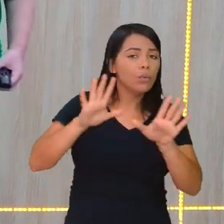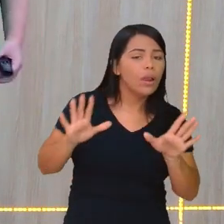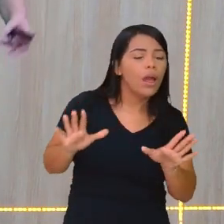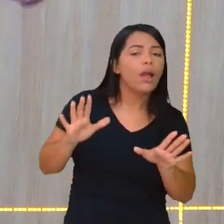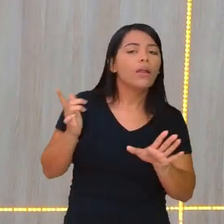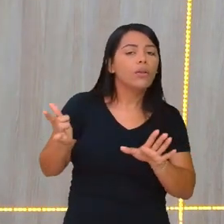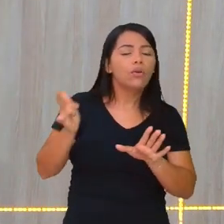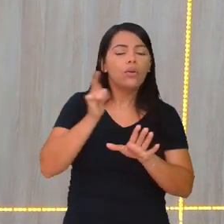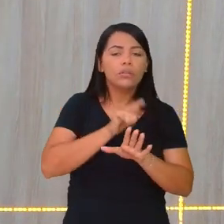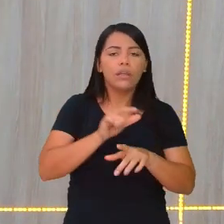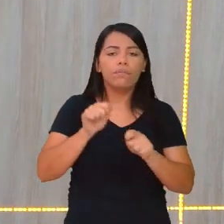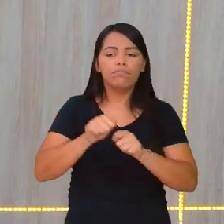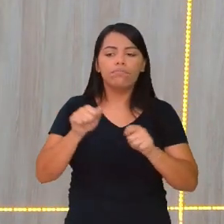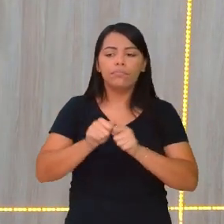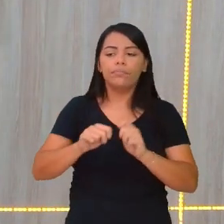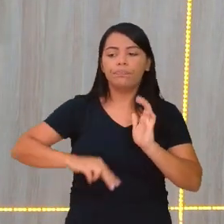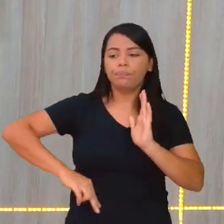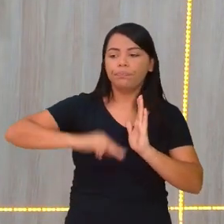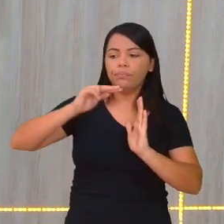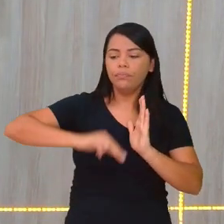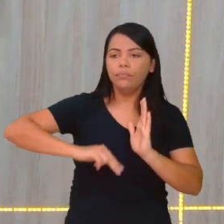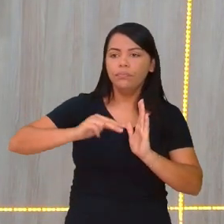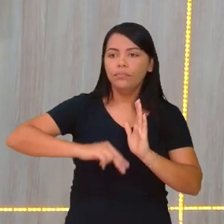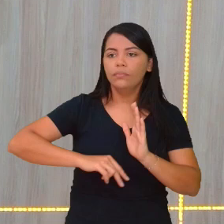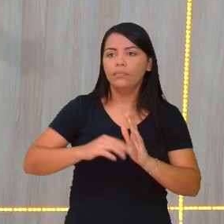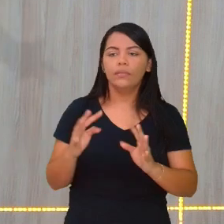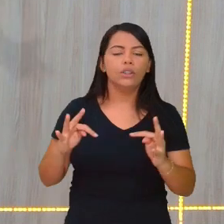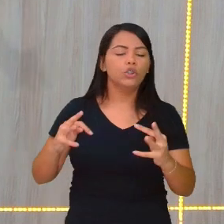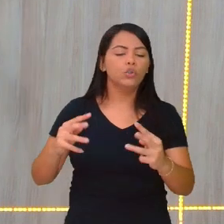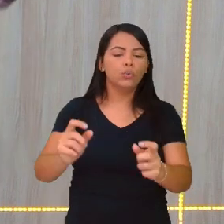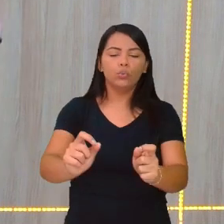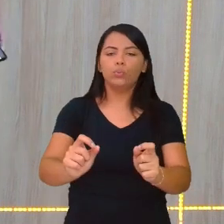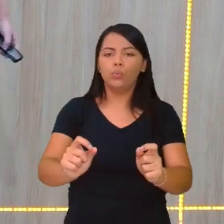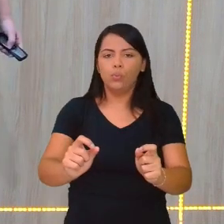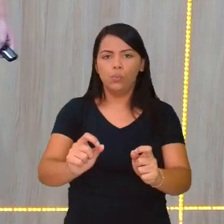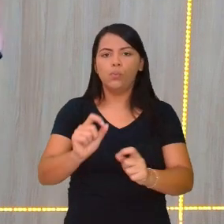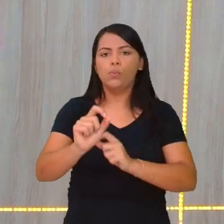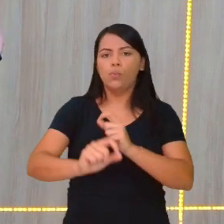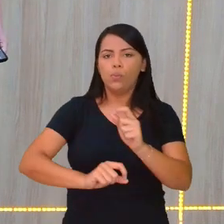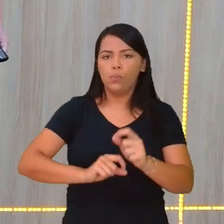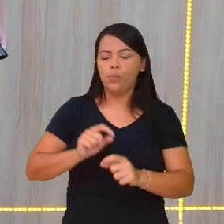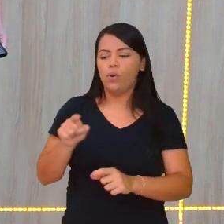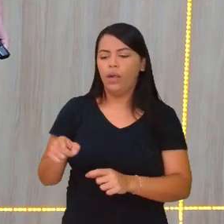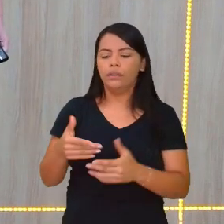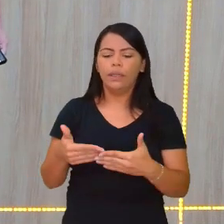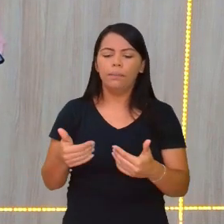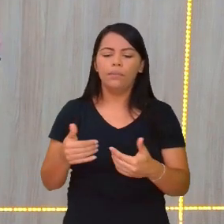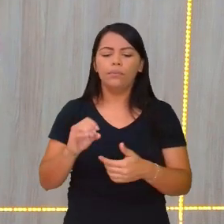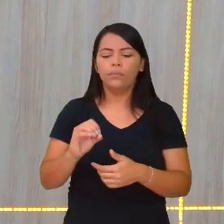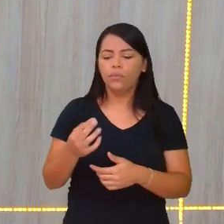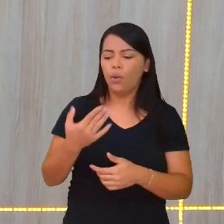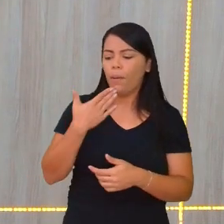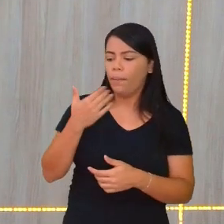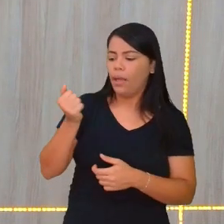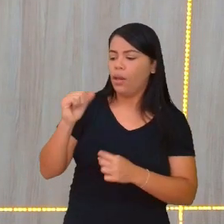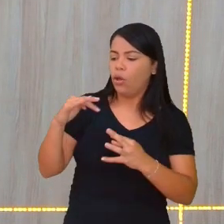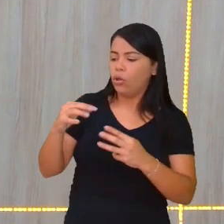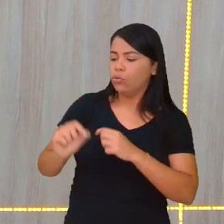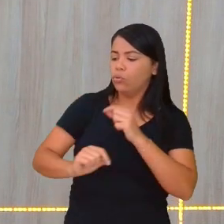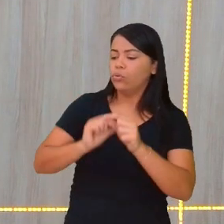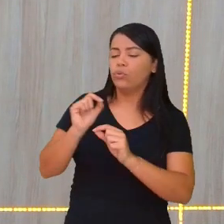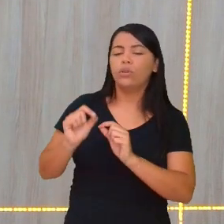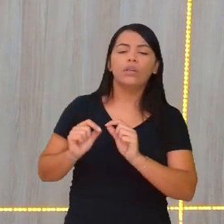conseguem fazer uma leitura de tudo que eles estão pedindo, ou melhor, tudo que o